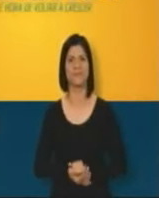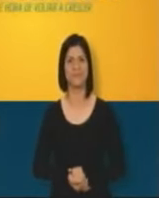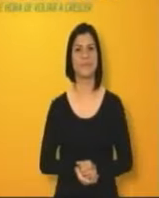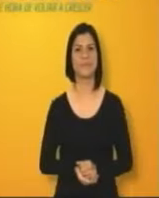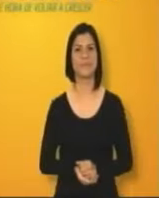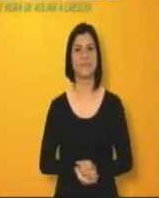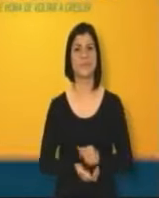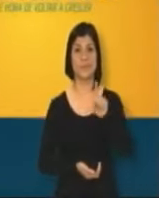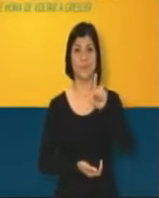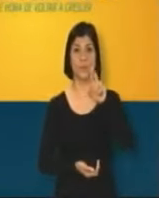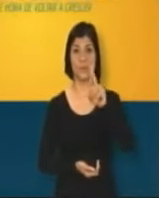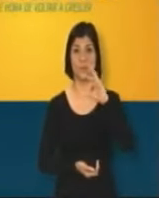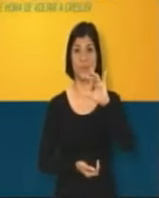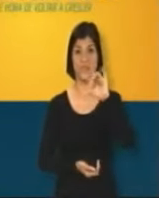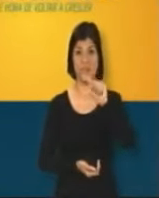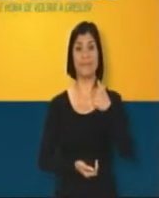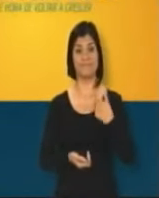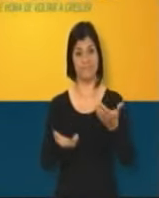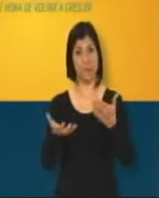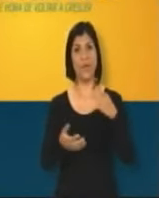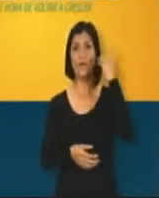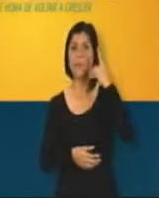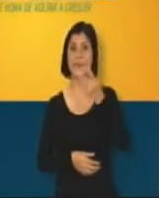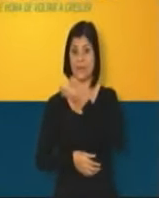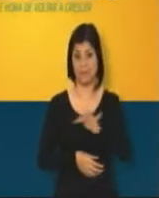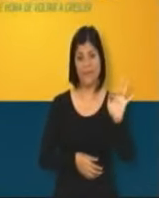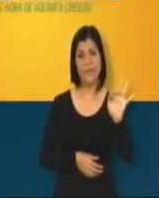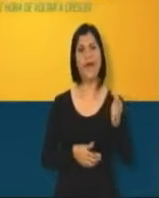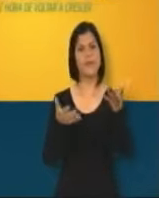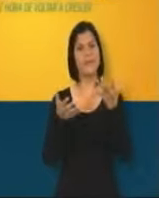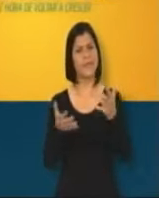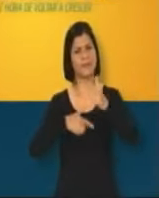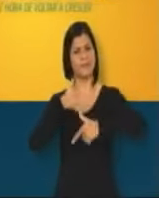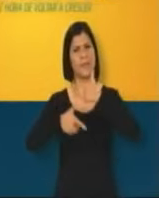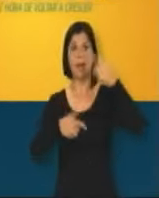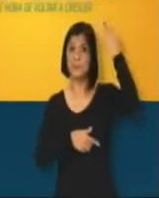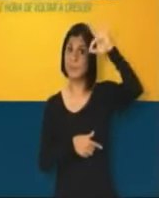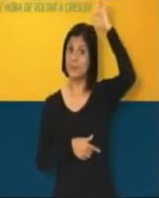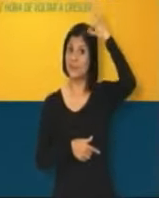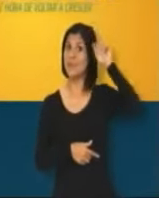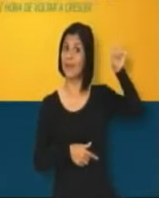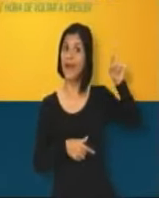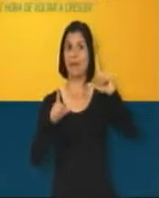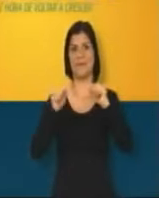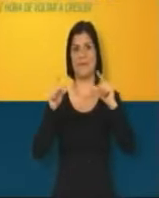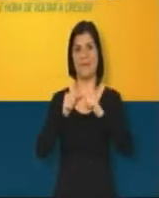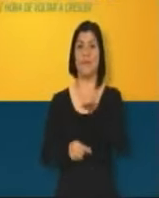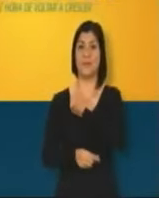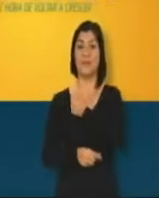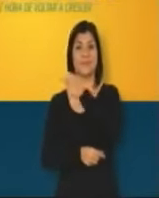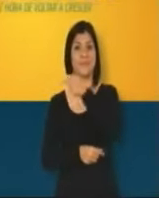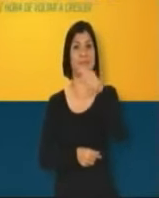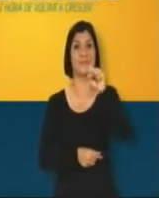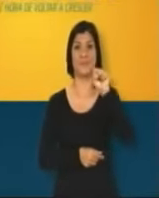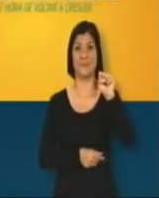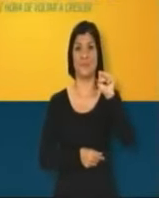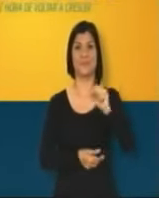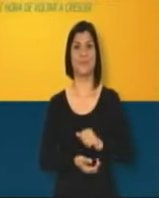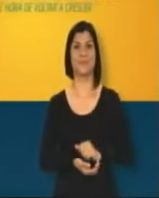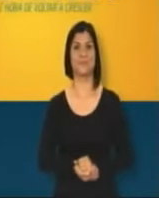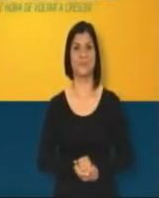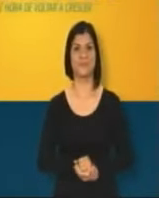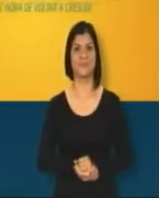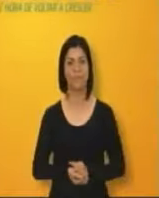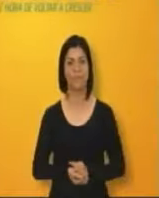1200. Sou Lúcia Marques, quero ser deputada federal para trabalhar pelo Espírito Santo em Brasília. Lúcia Marques,